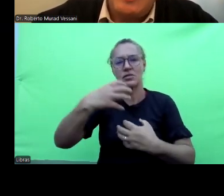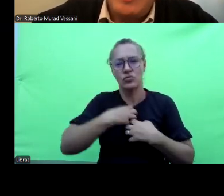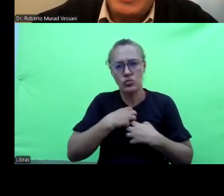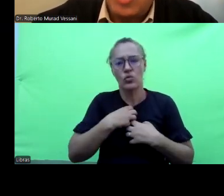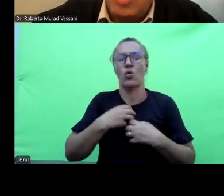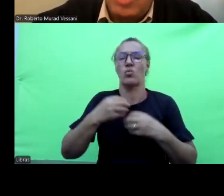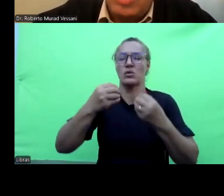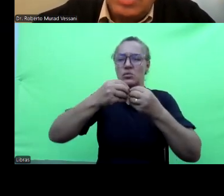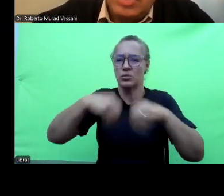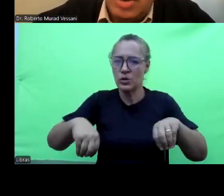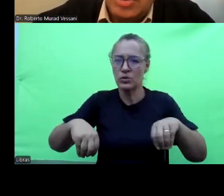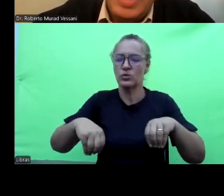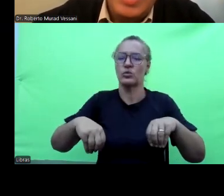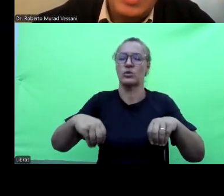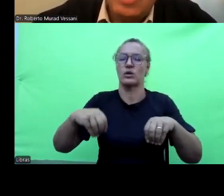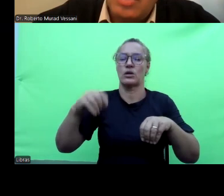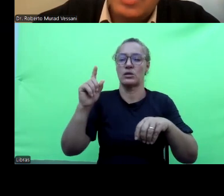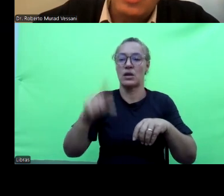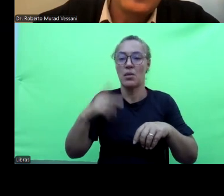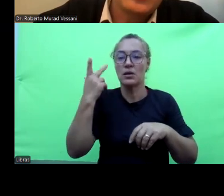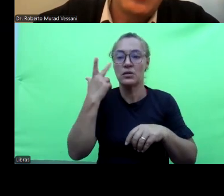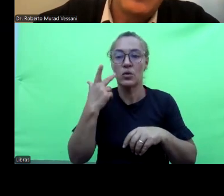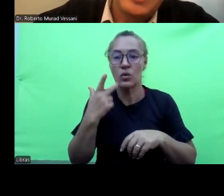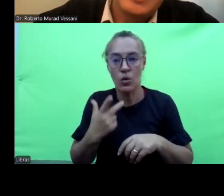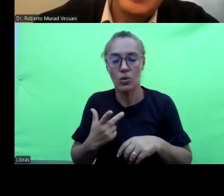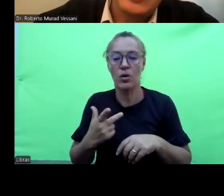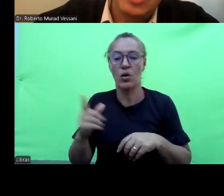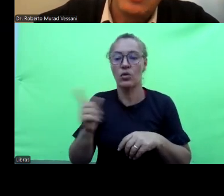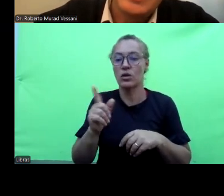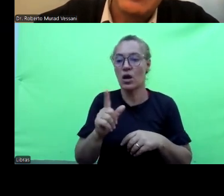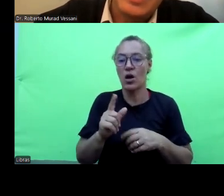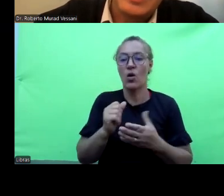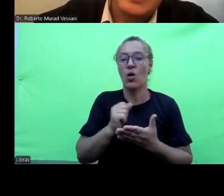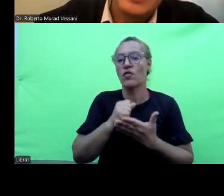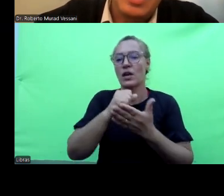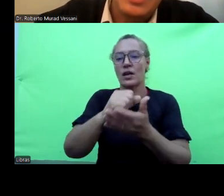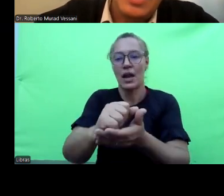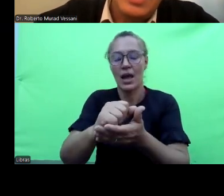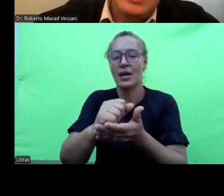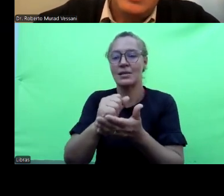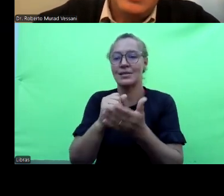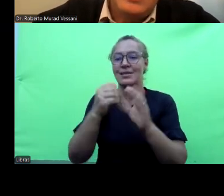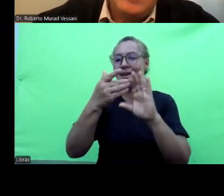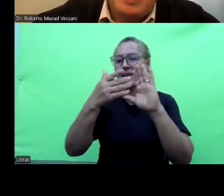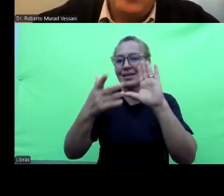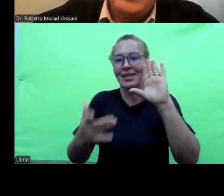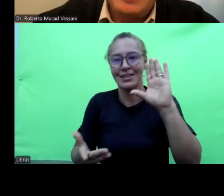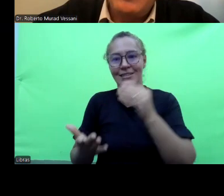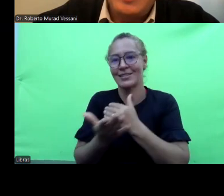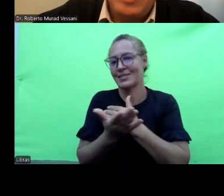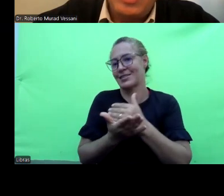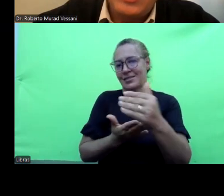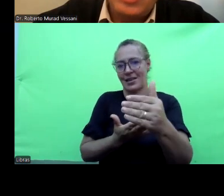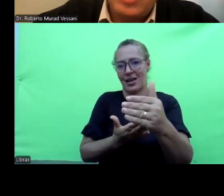que a forma mais comum no nosso país não costuma oferecer sintomas na fase inicial. O